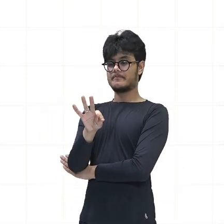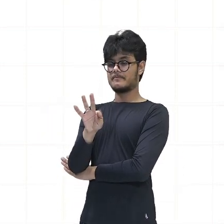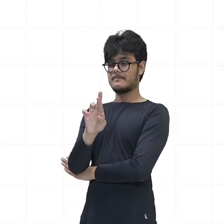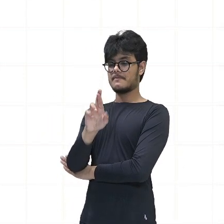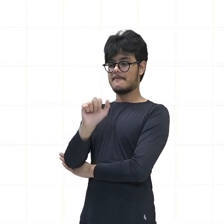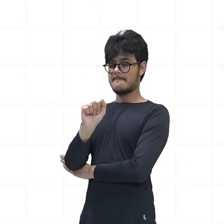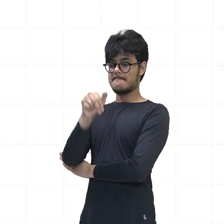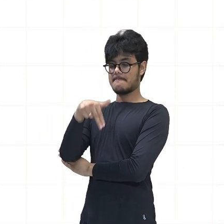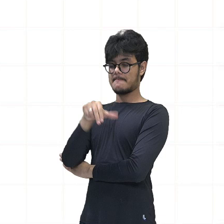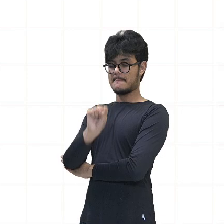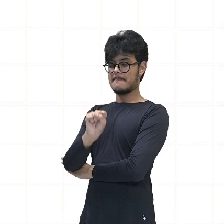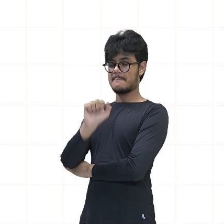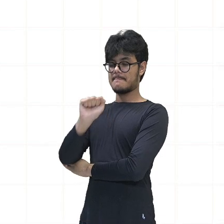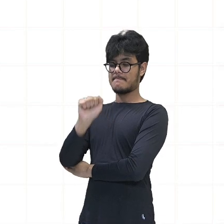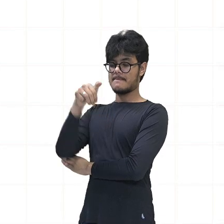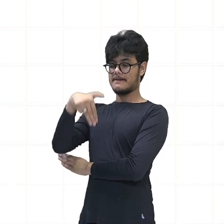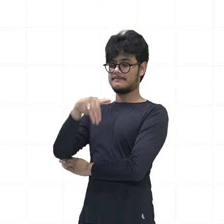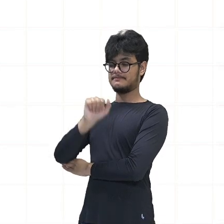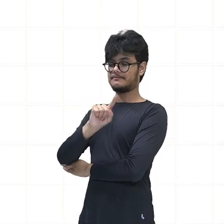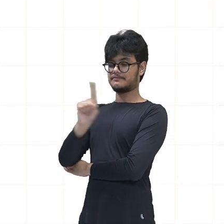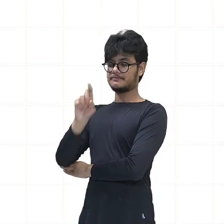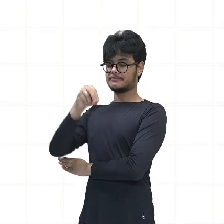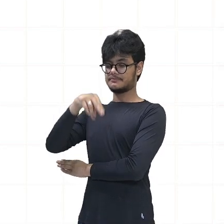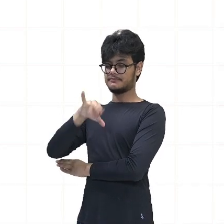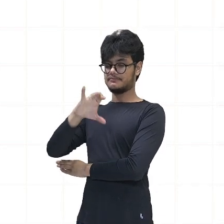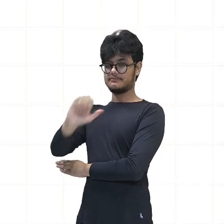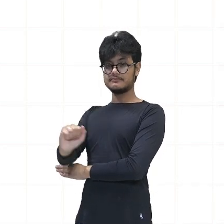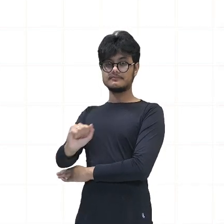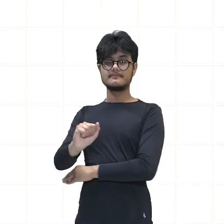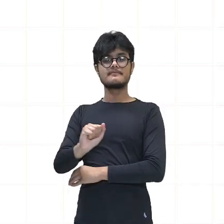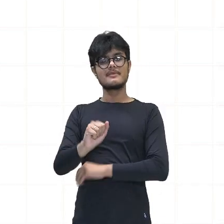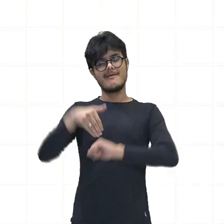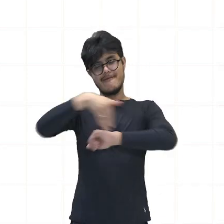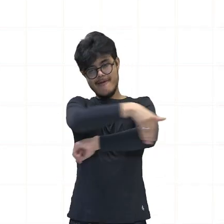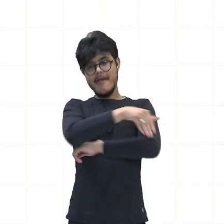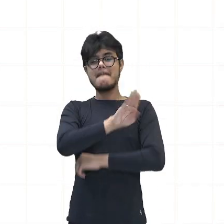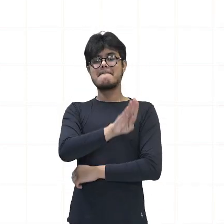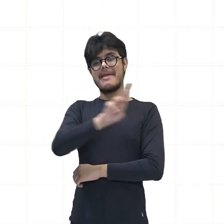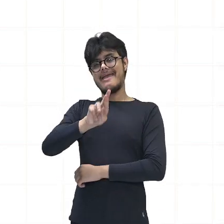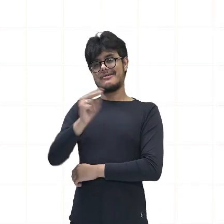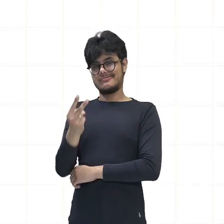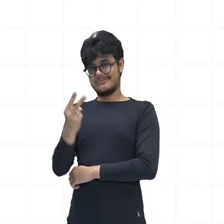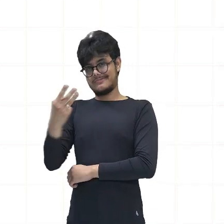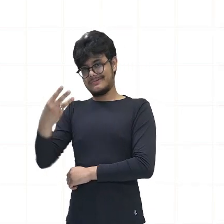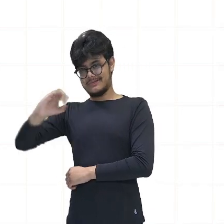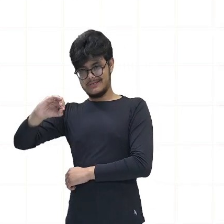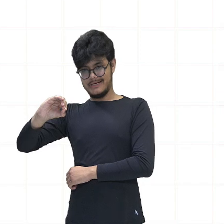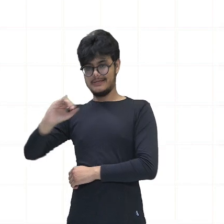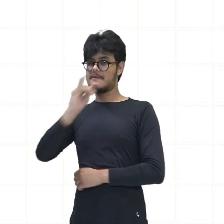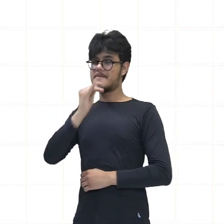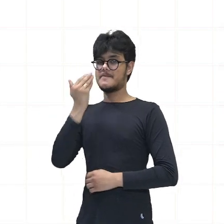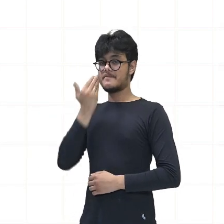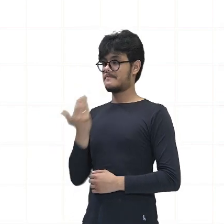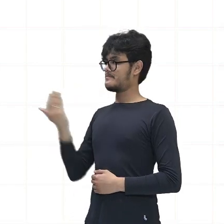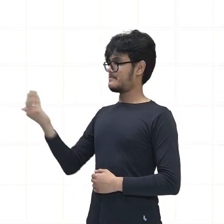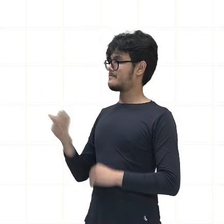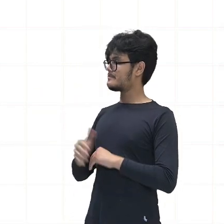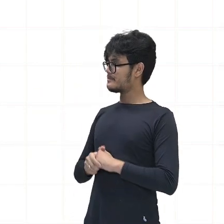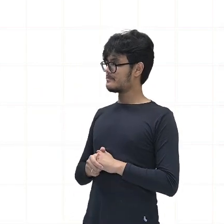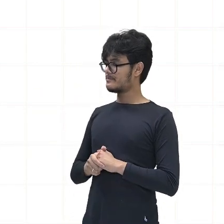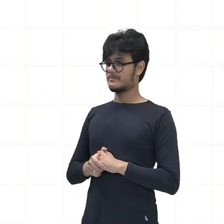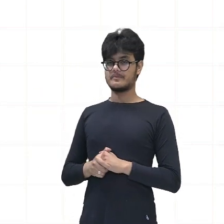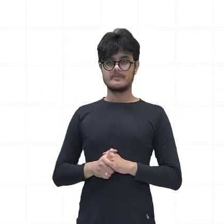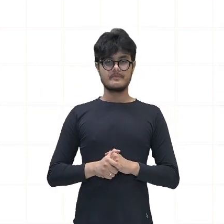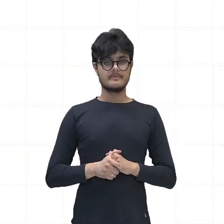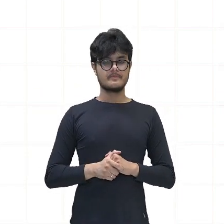como BR-230. Né? Essa BR que liga o município de Cabedelo, lá no litoral da Paraíba, até